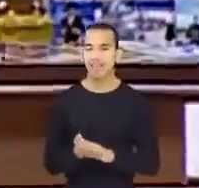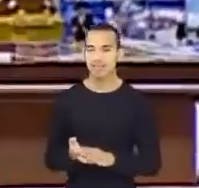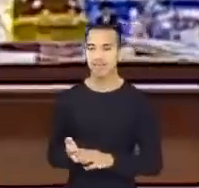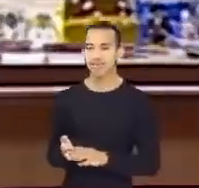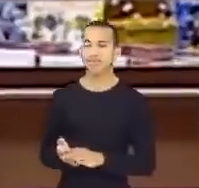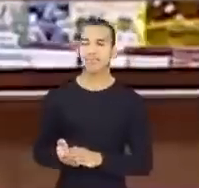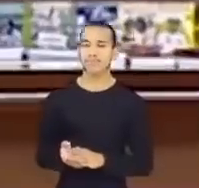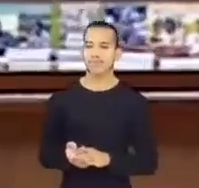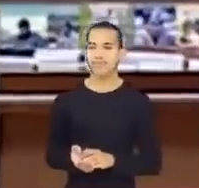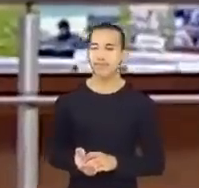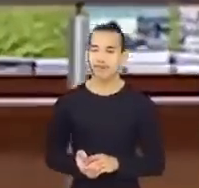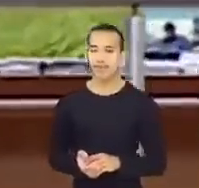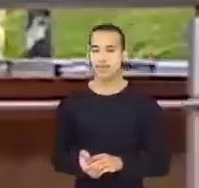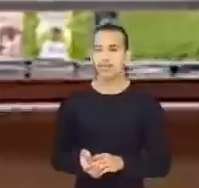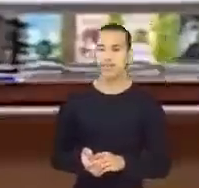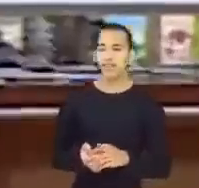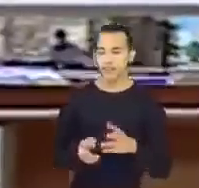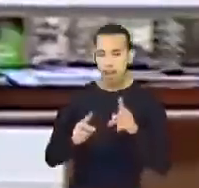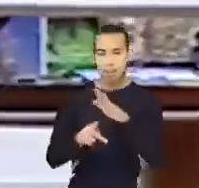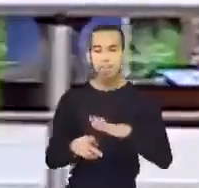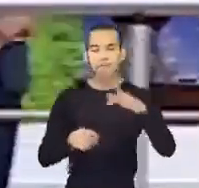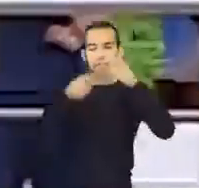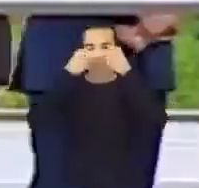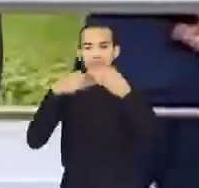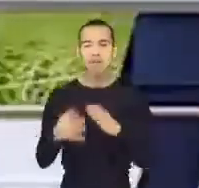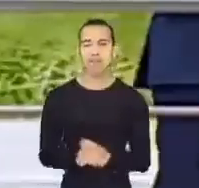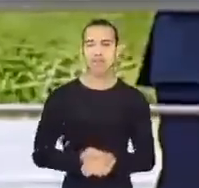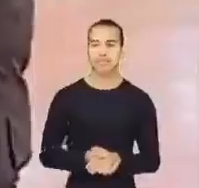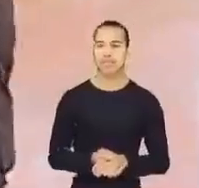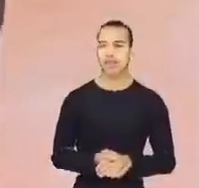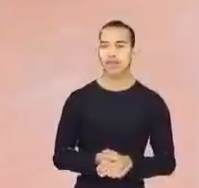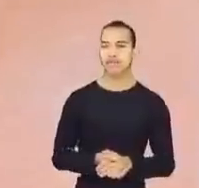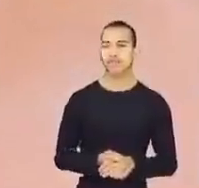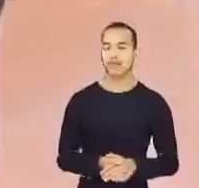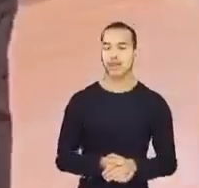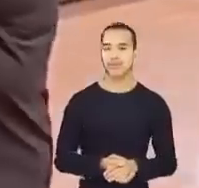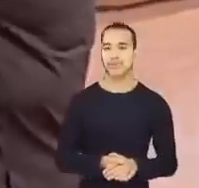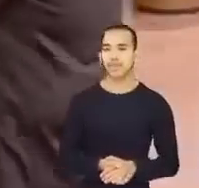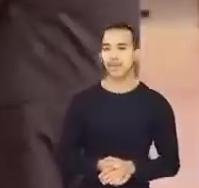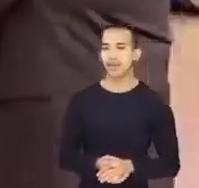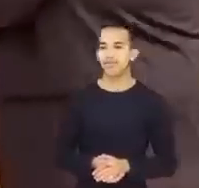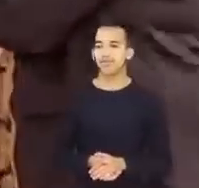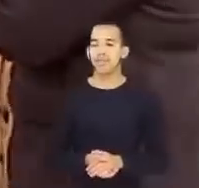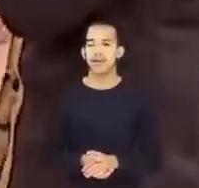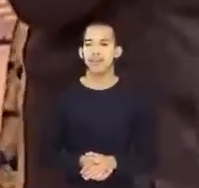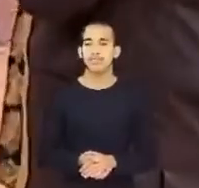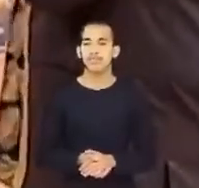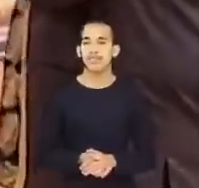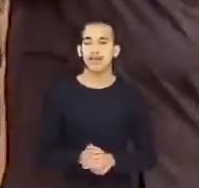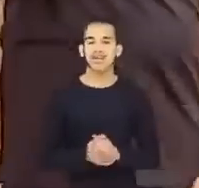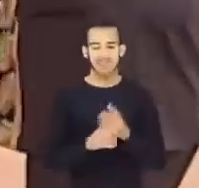salgadinho, né? Tinha gente chorando, a gente. Dá para pegar mais um desse aí? Não é assim, você sabe dizer, pô, você cansou de